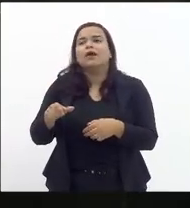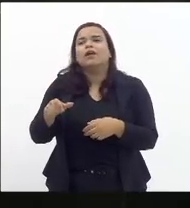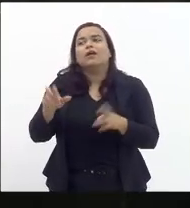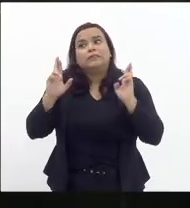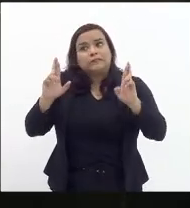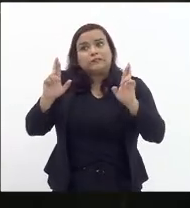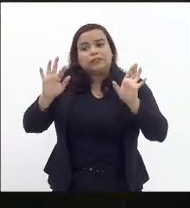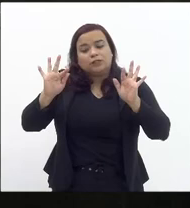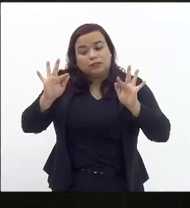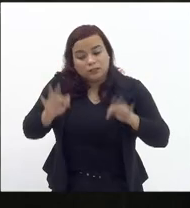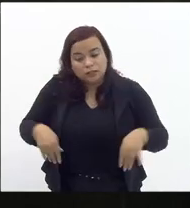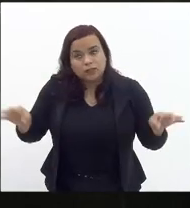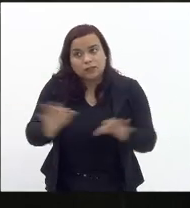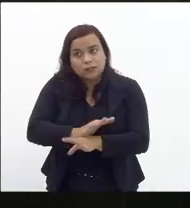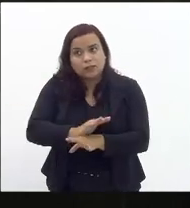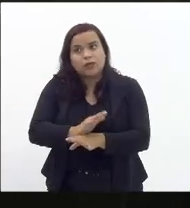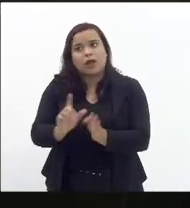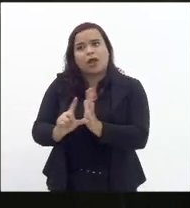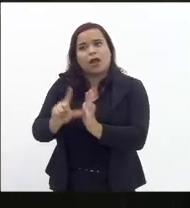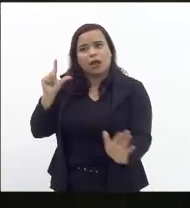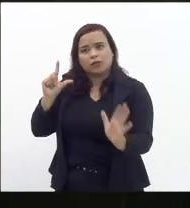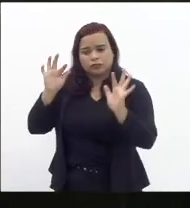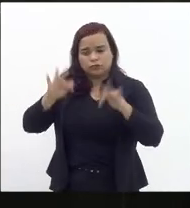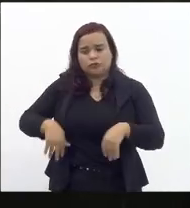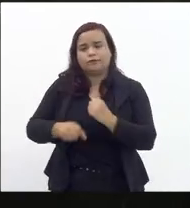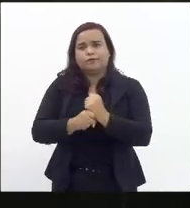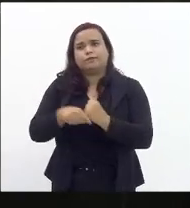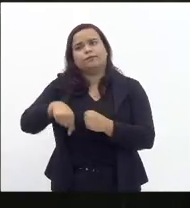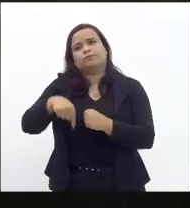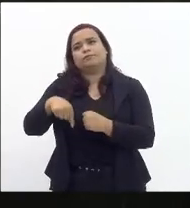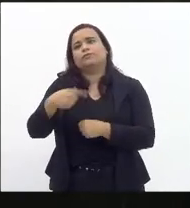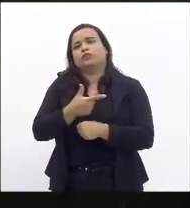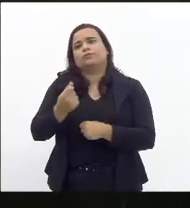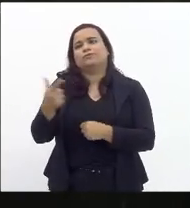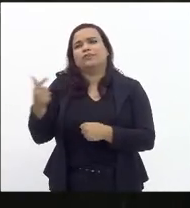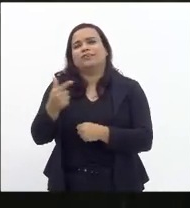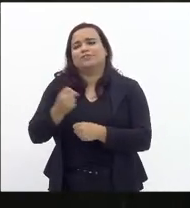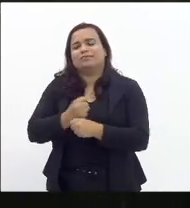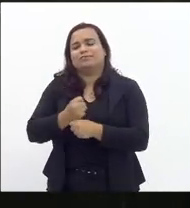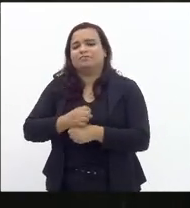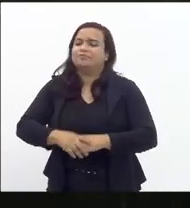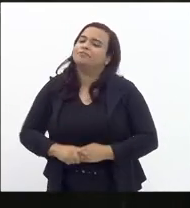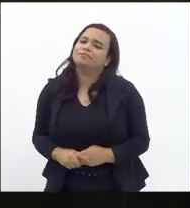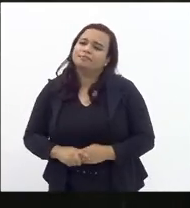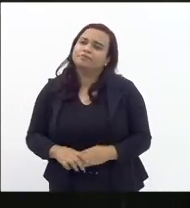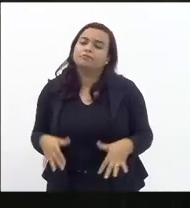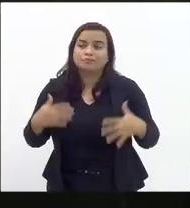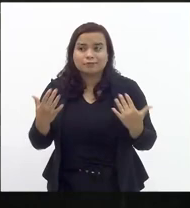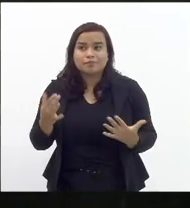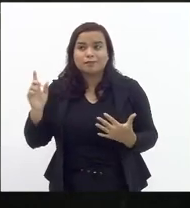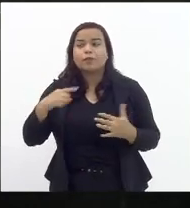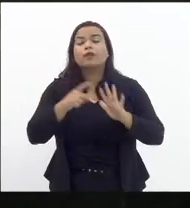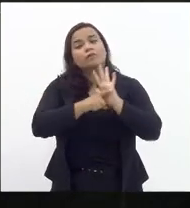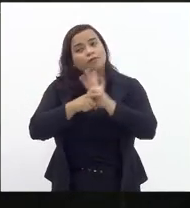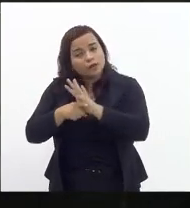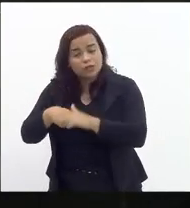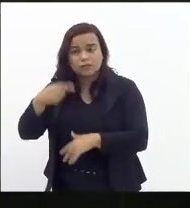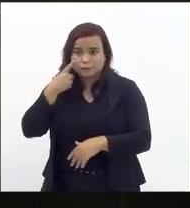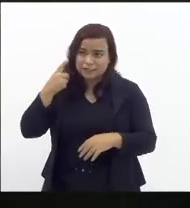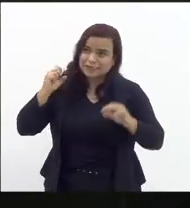de 2022 se findar. Para aí, sim, a gente verificar se esses